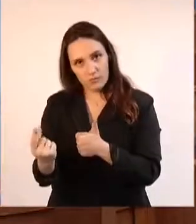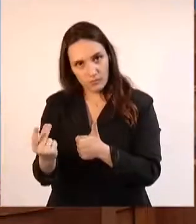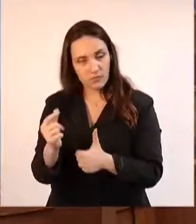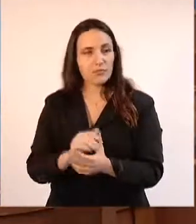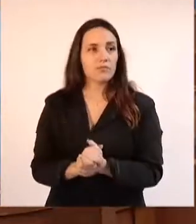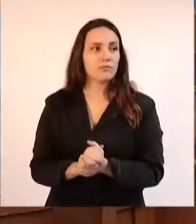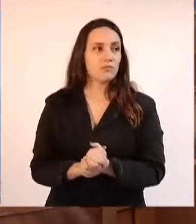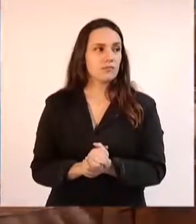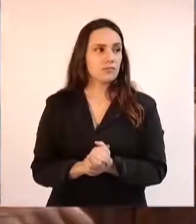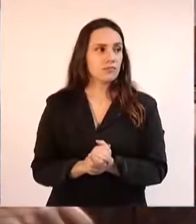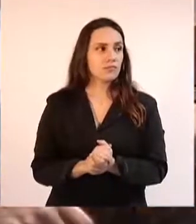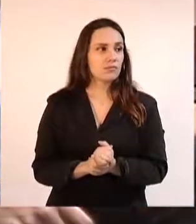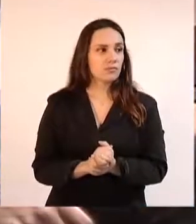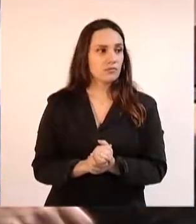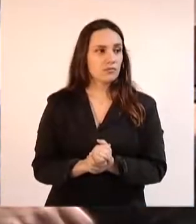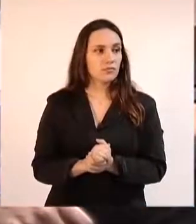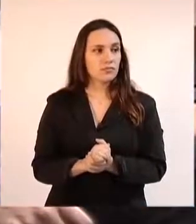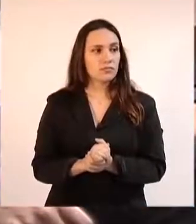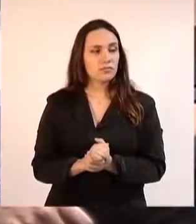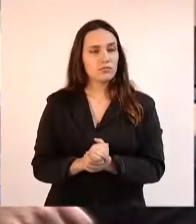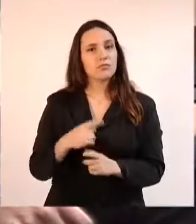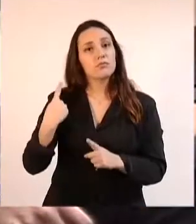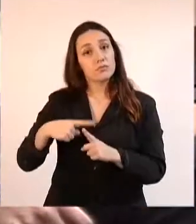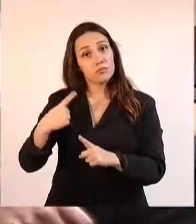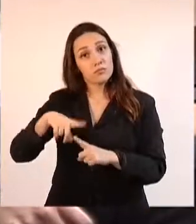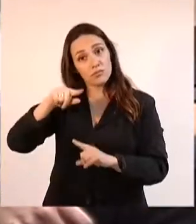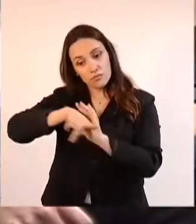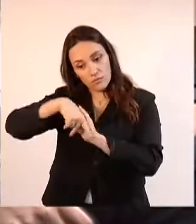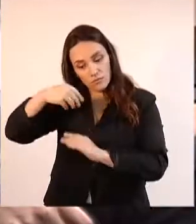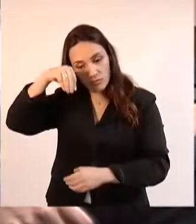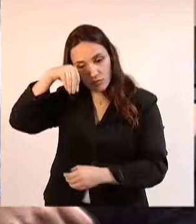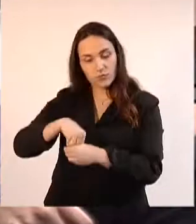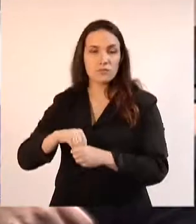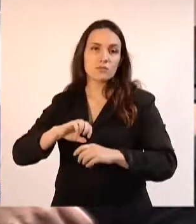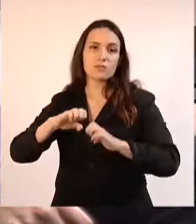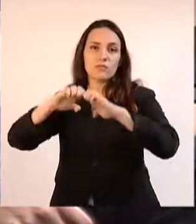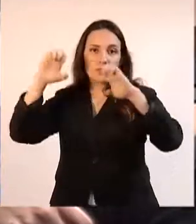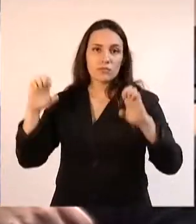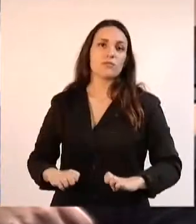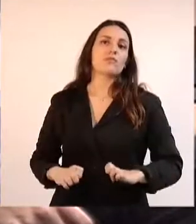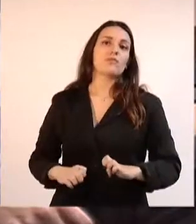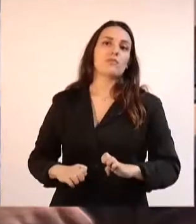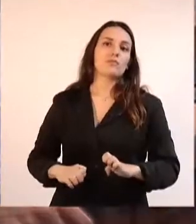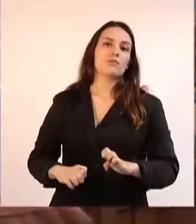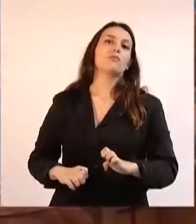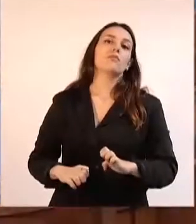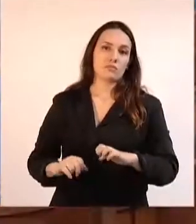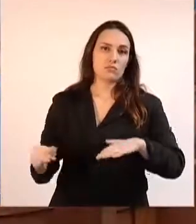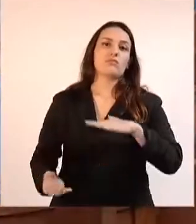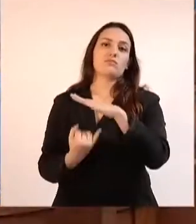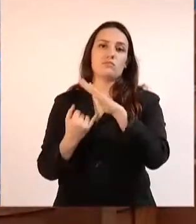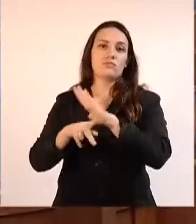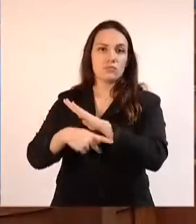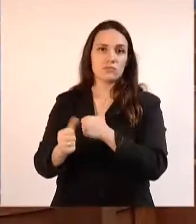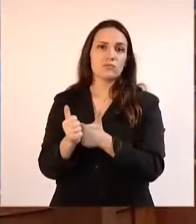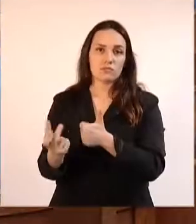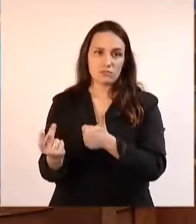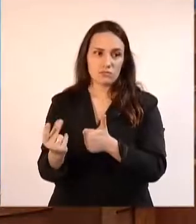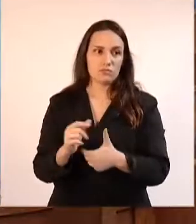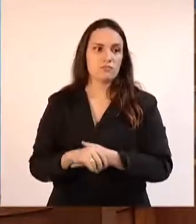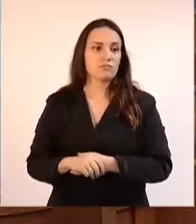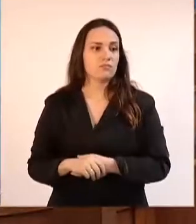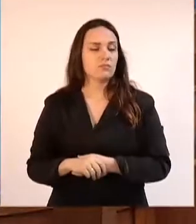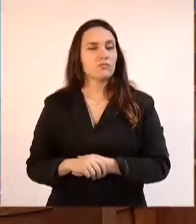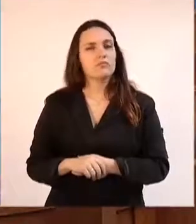por considerá-la inserida na estrutura orgânica do Tribunal de Contas. O